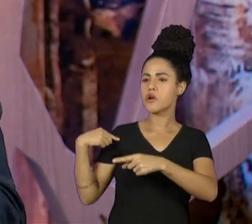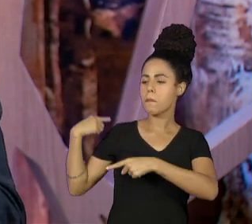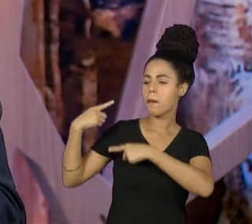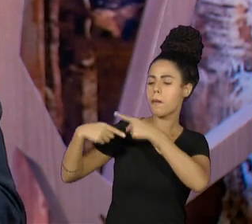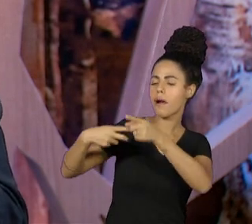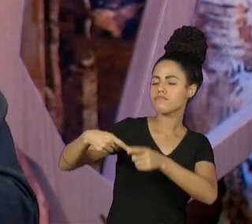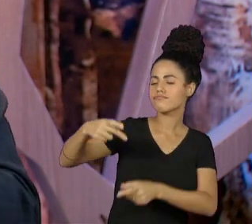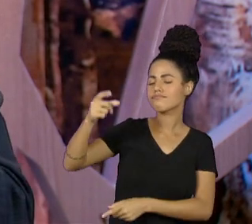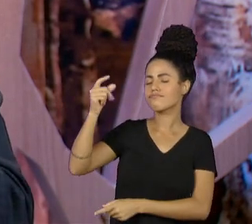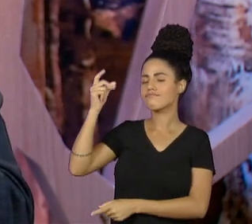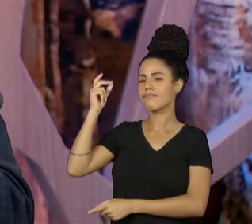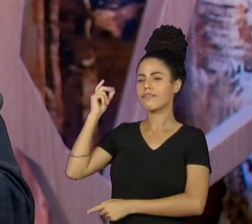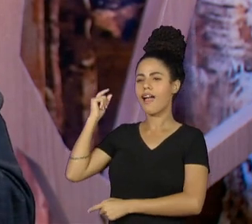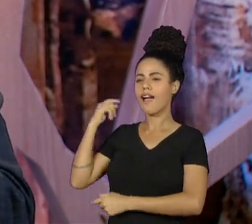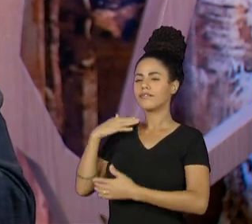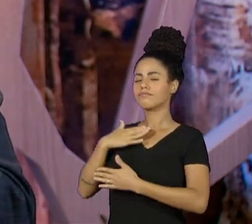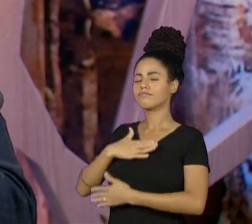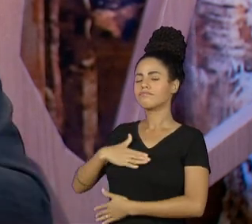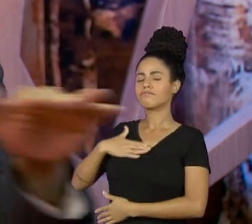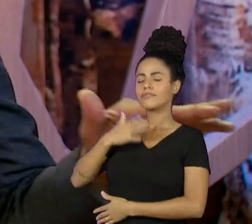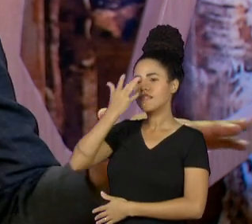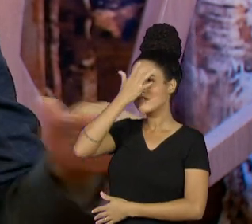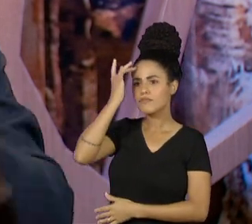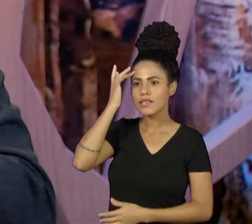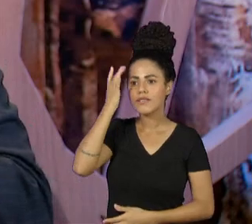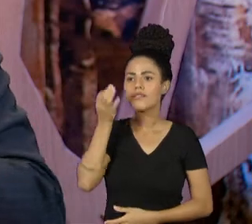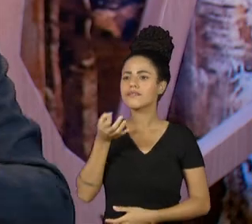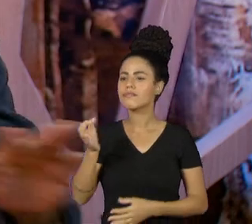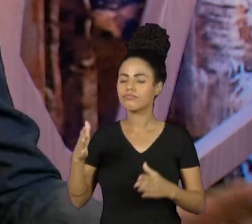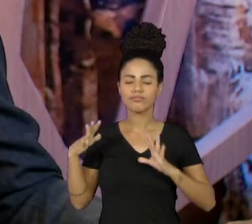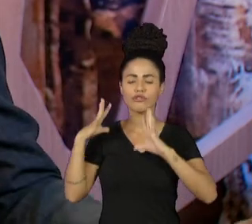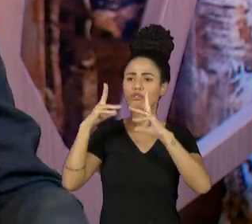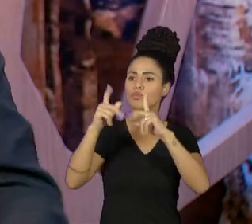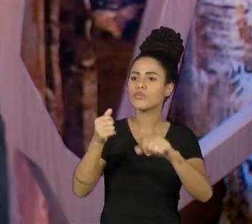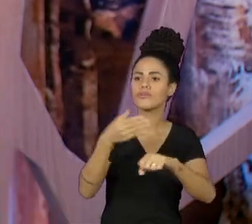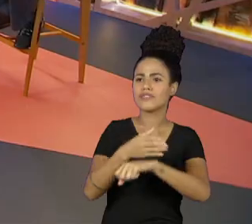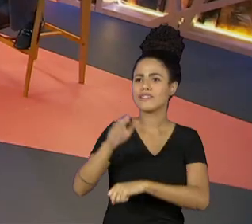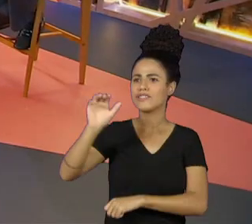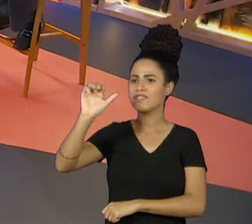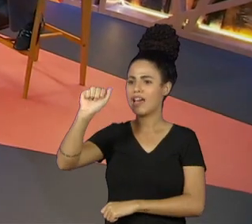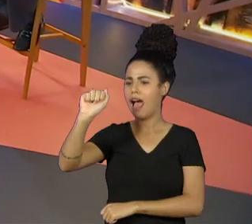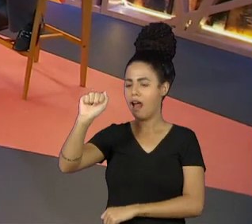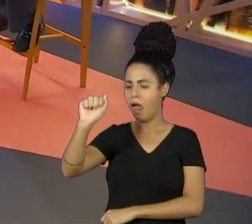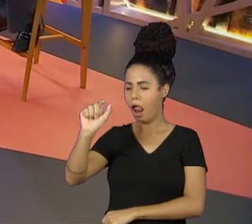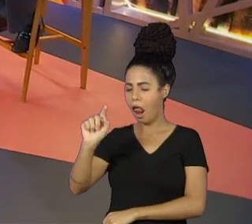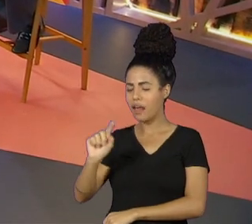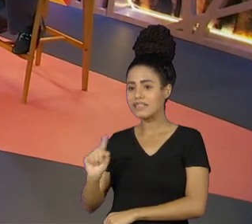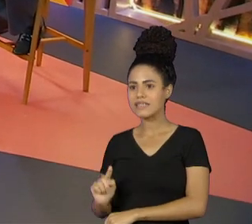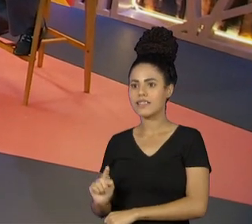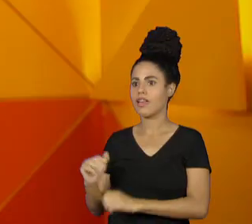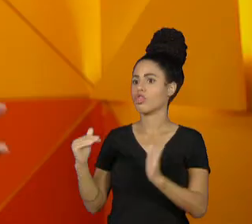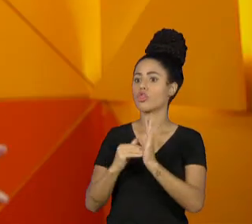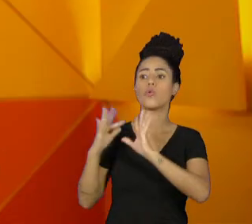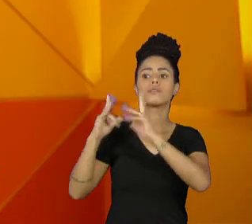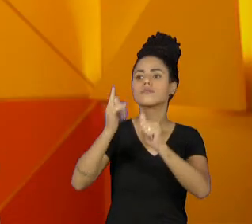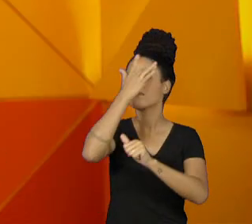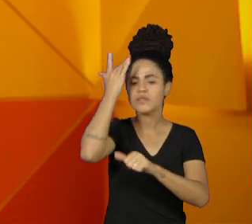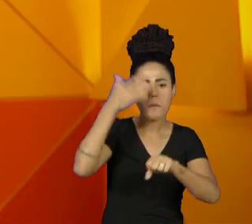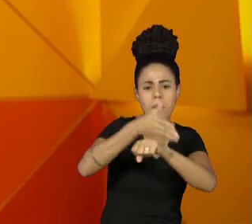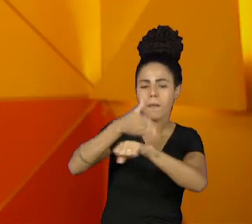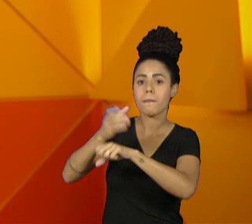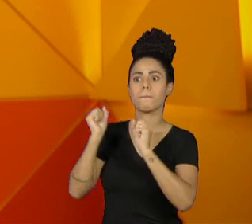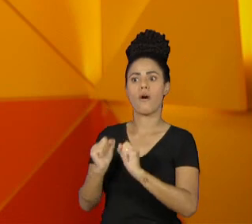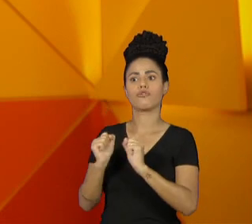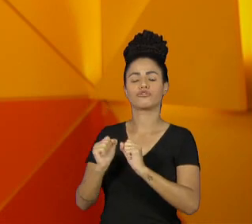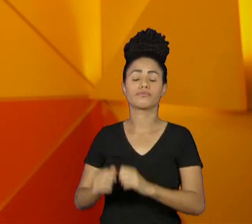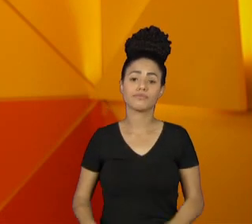agrada a todos os gostos, assim, de A a Z. Com certeza. Então, para a gente acabar de vez